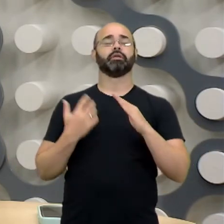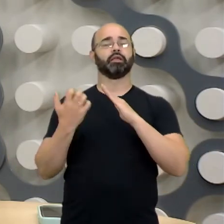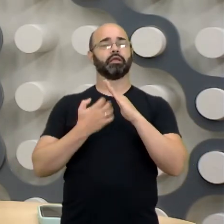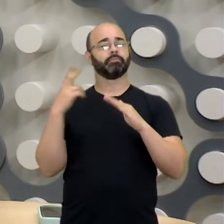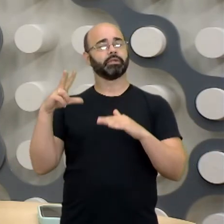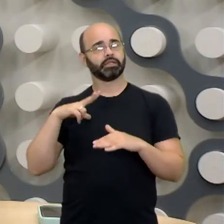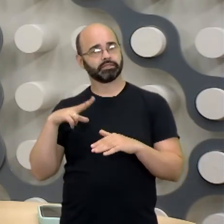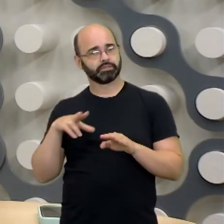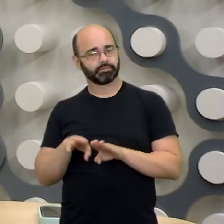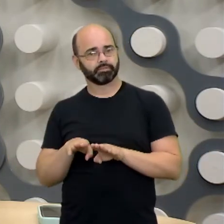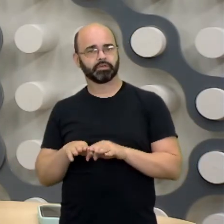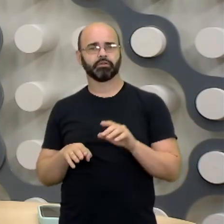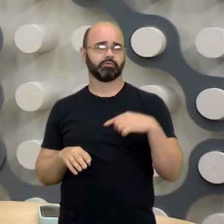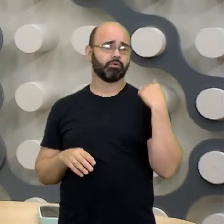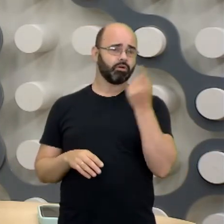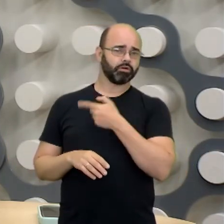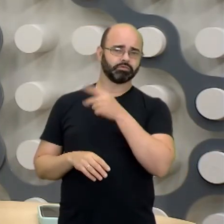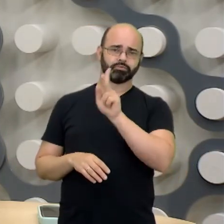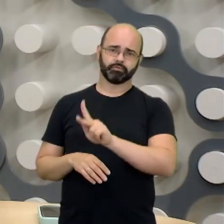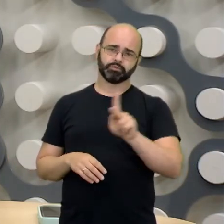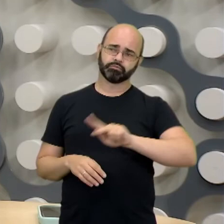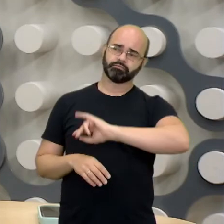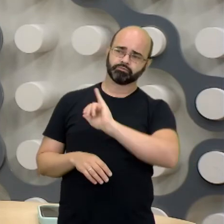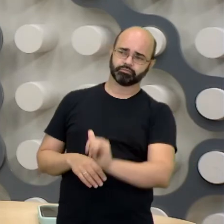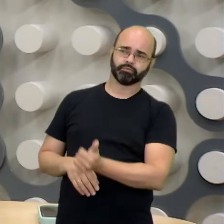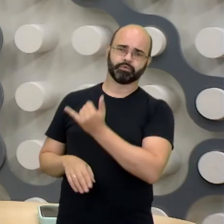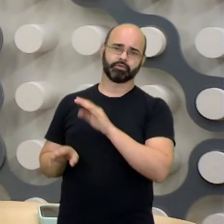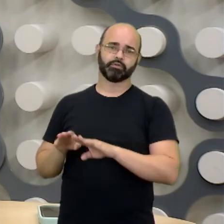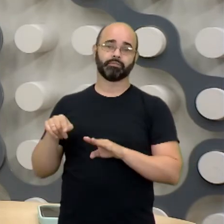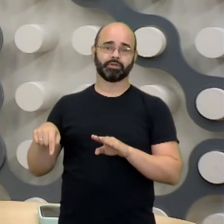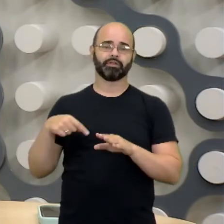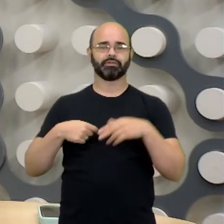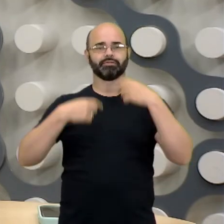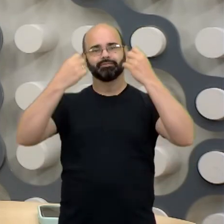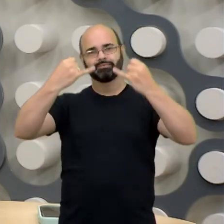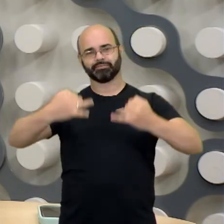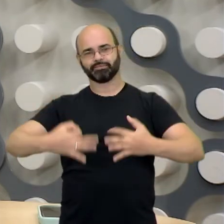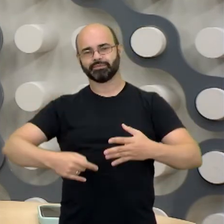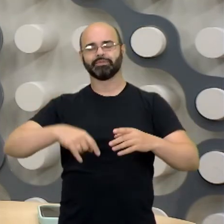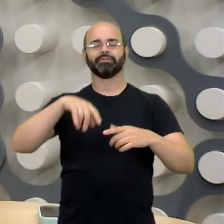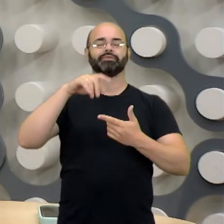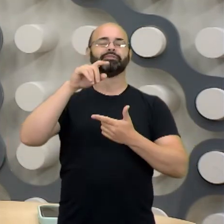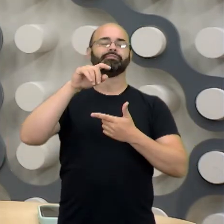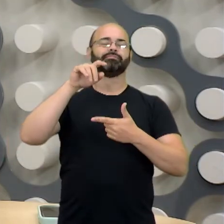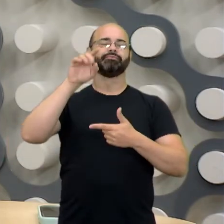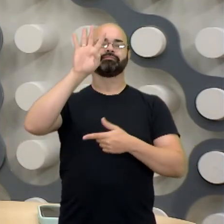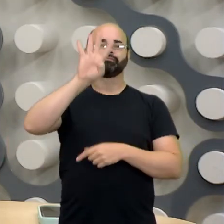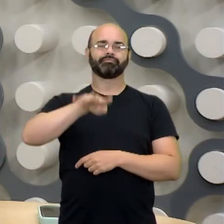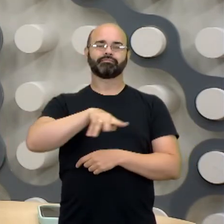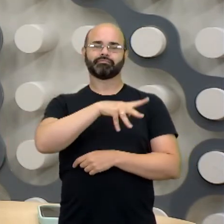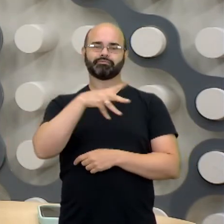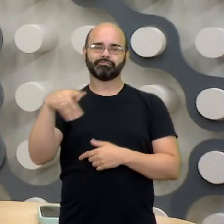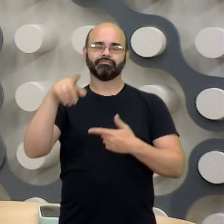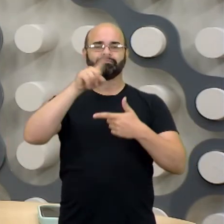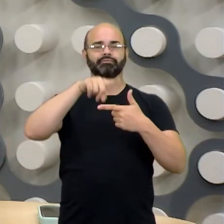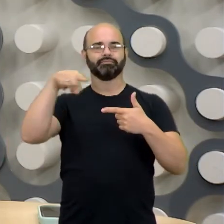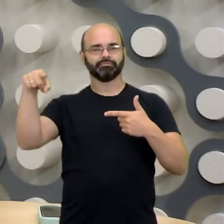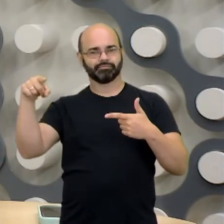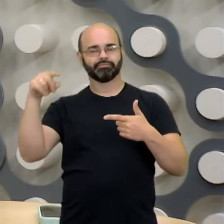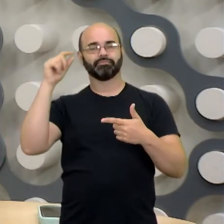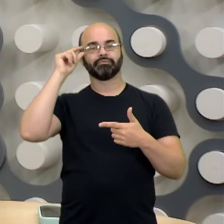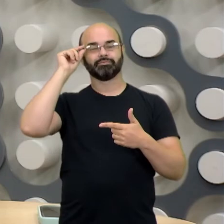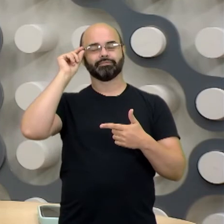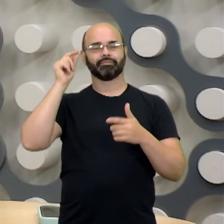aqui, professores, né, que passamos as informações aí através de tabelas, de mapas e gráficos, como eu coloquei aí